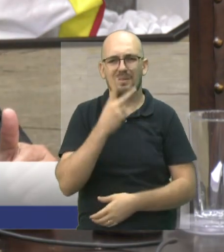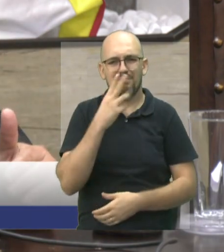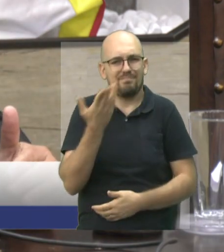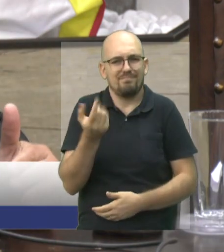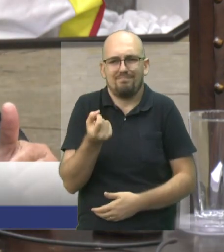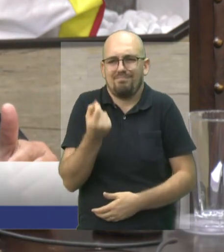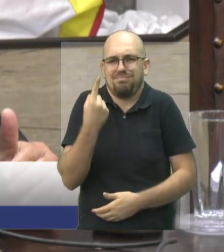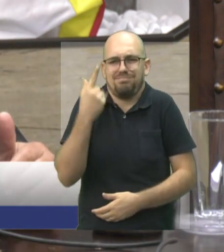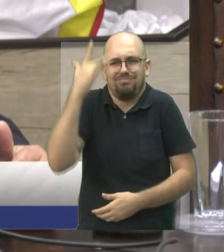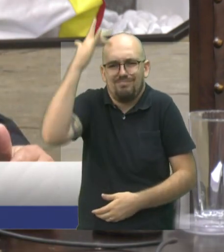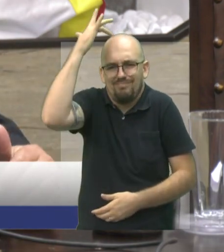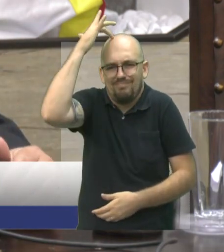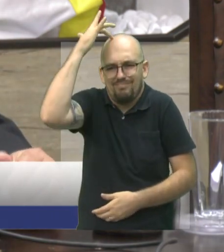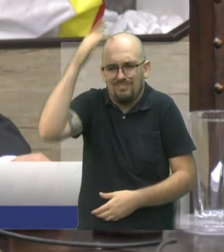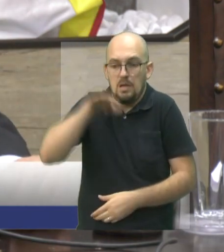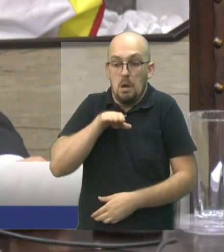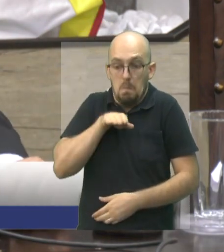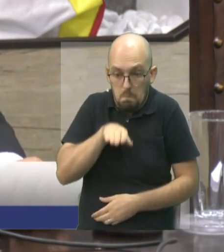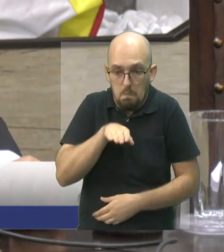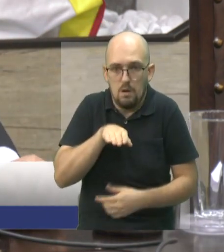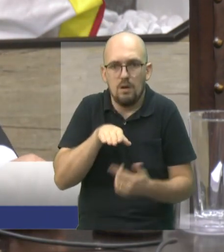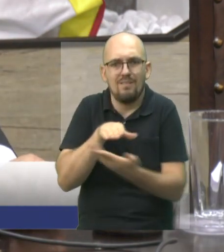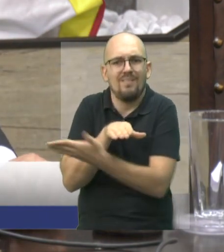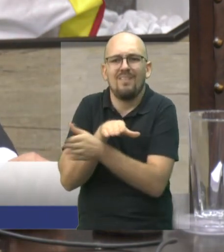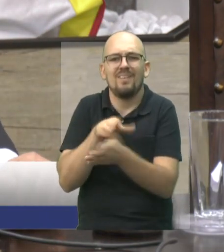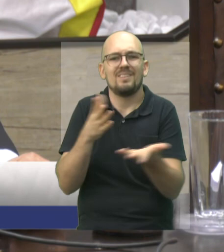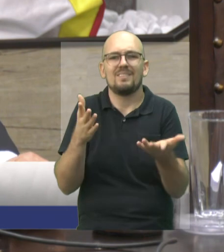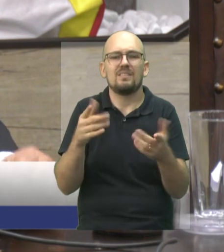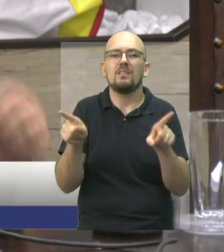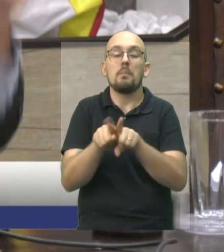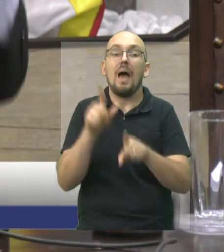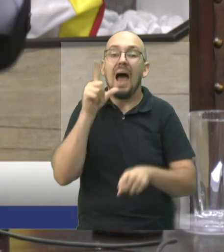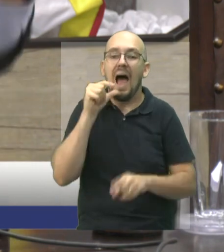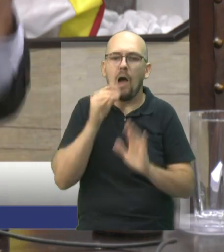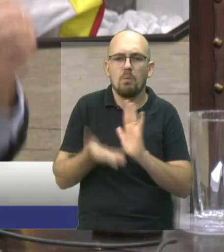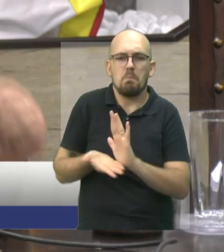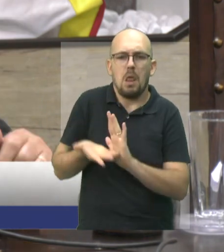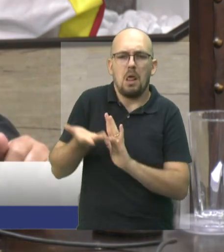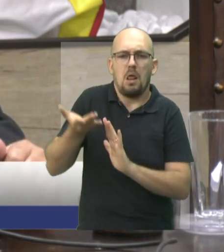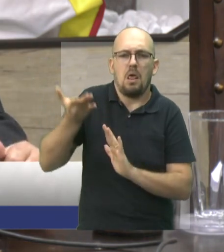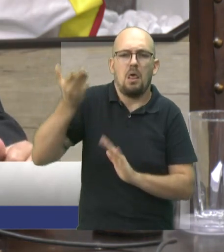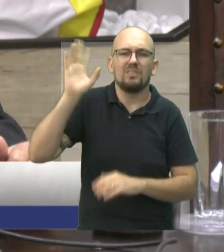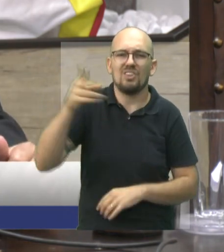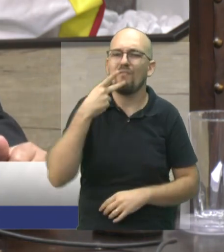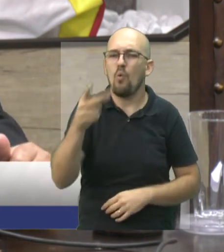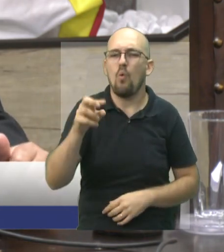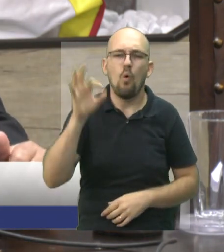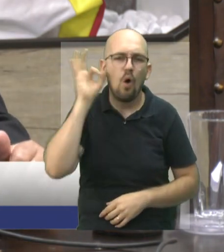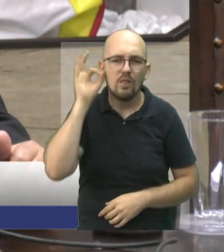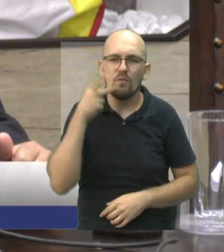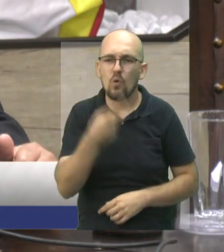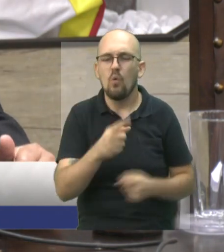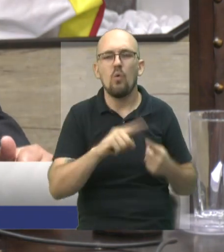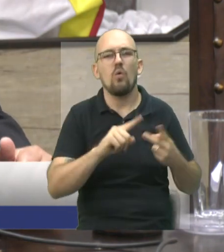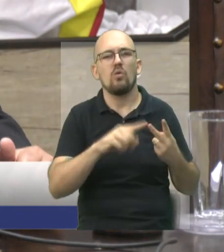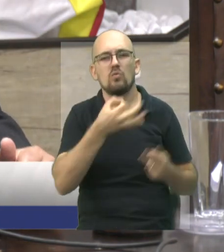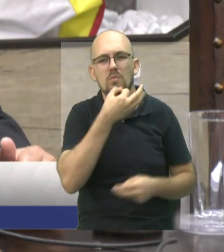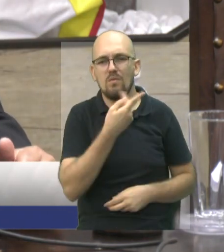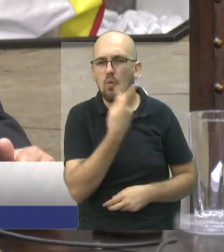coisas, com esse aumento que teve na água, que todo mundo já mencionou, Rodrigo, o Chupeta, todo mundo já falou a